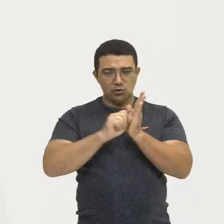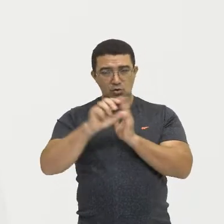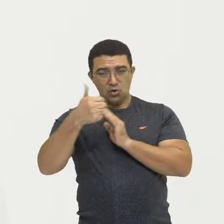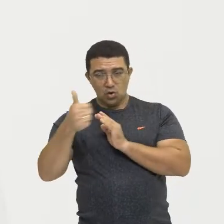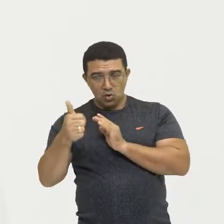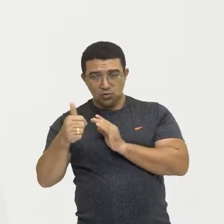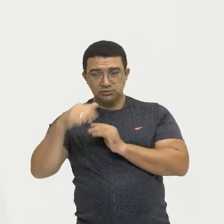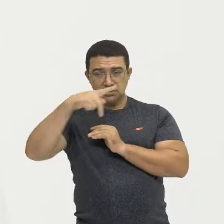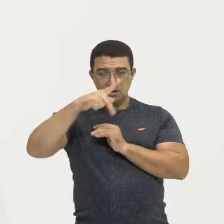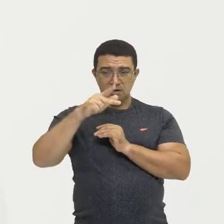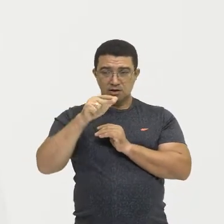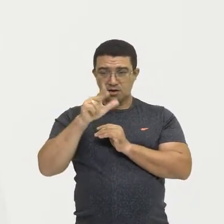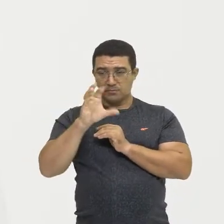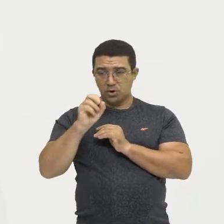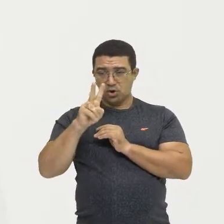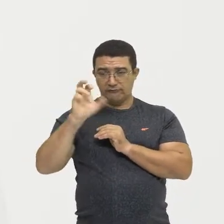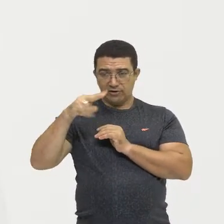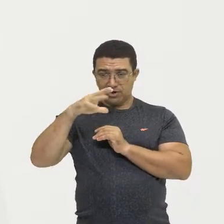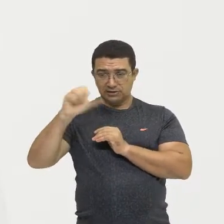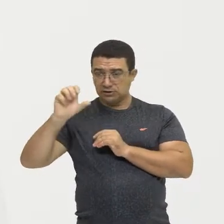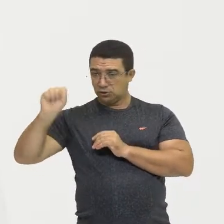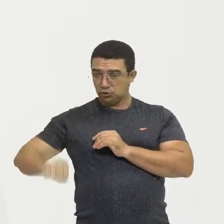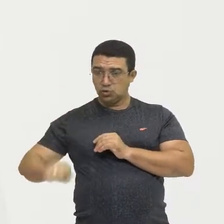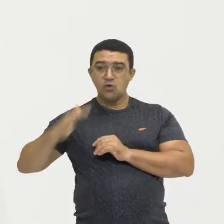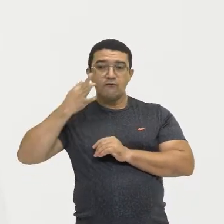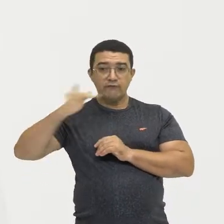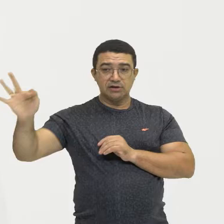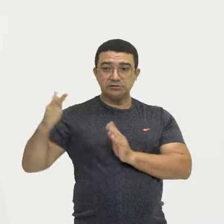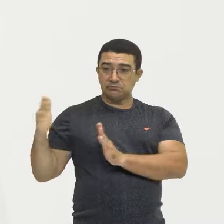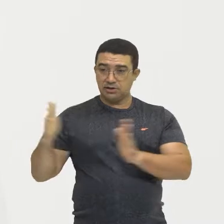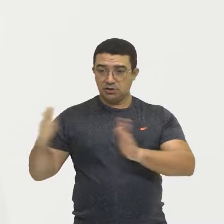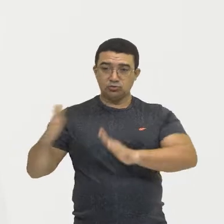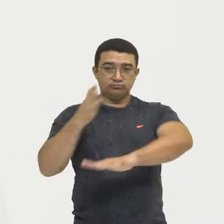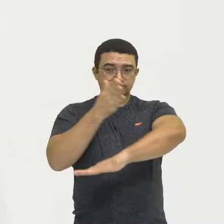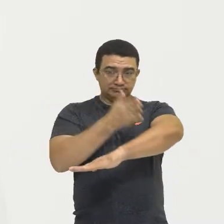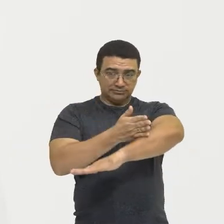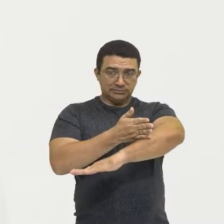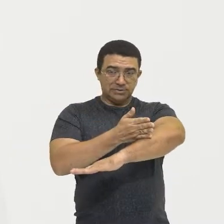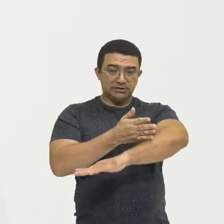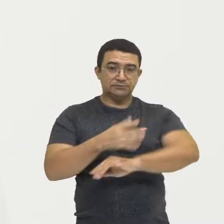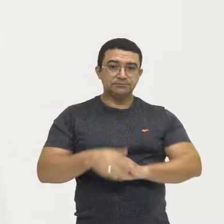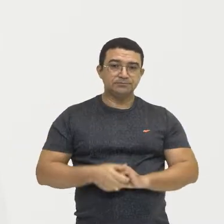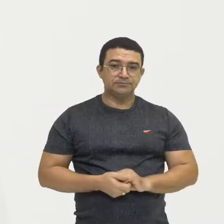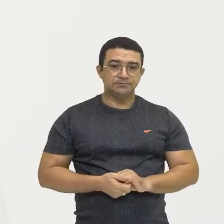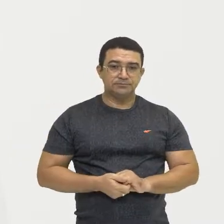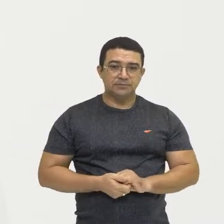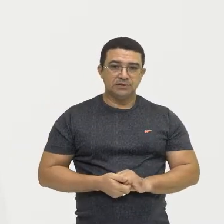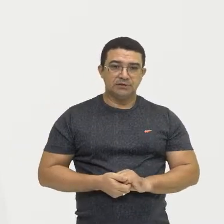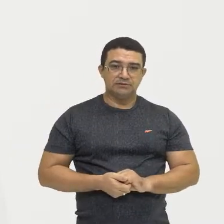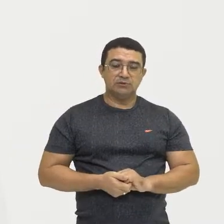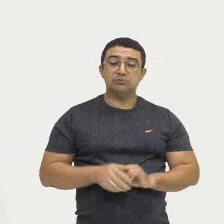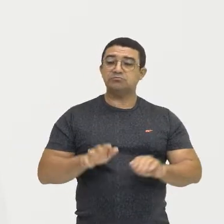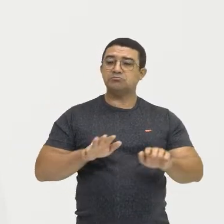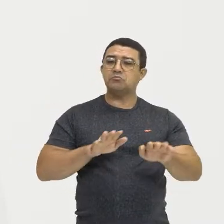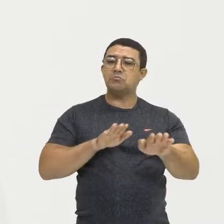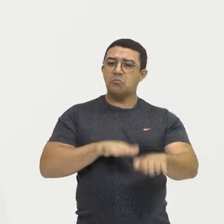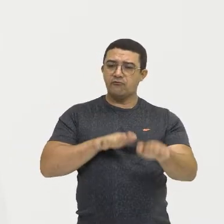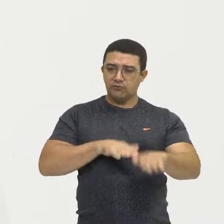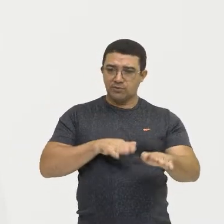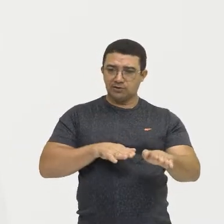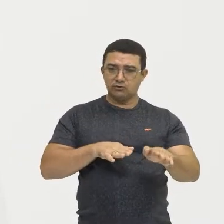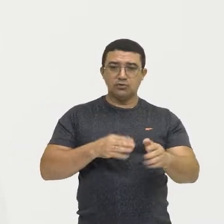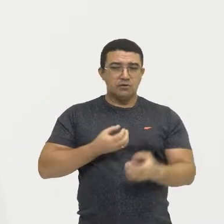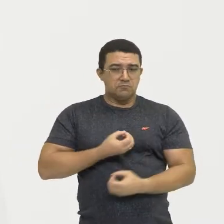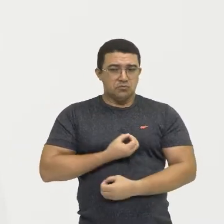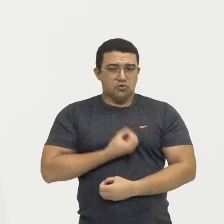Provença, no sul da França, não é? E durante a Idade Média, por conta dessas condições, esse movimento